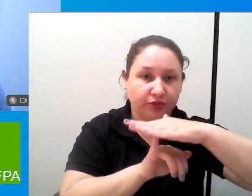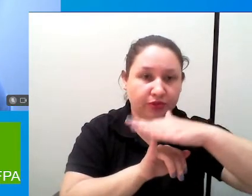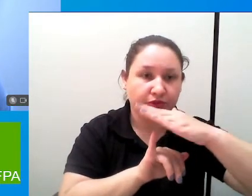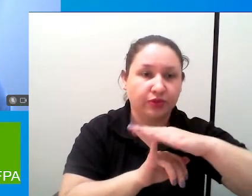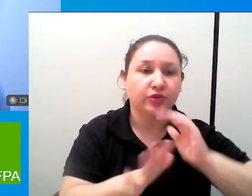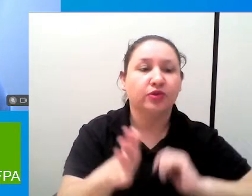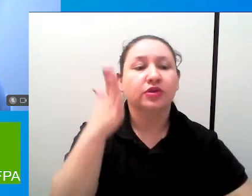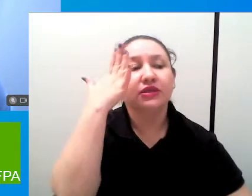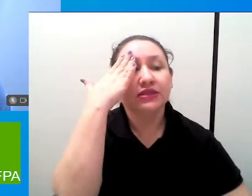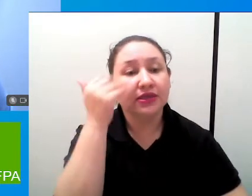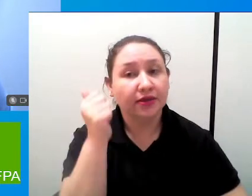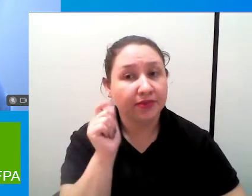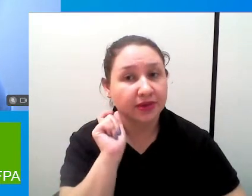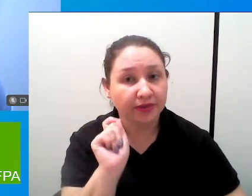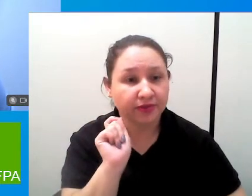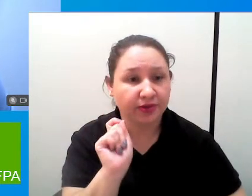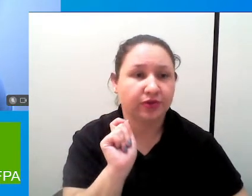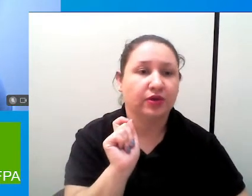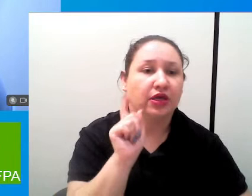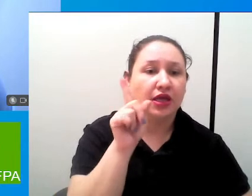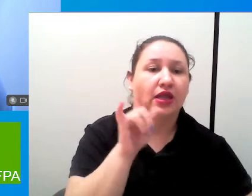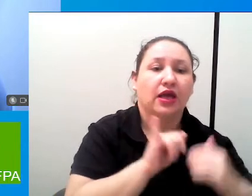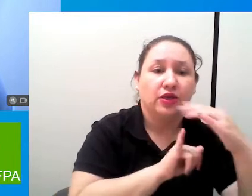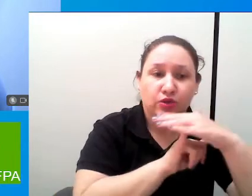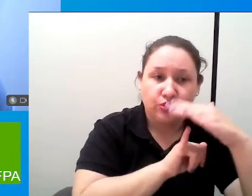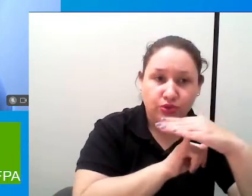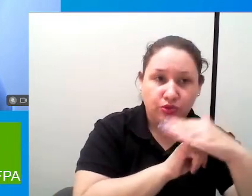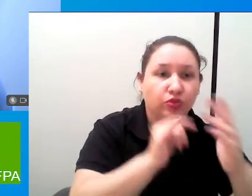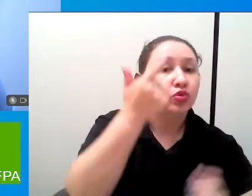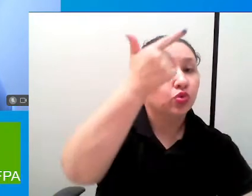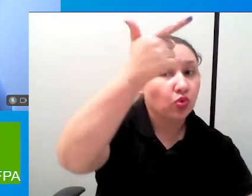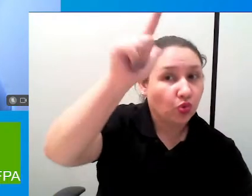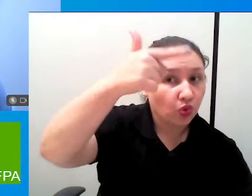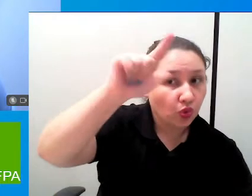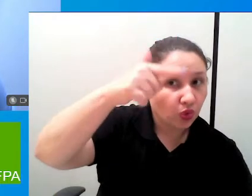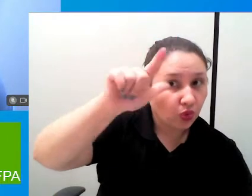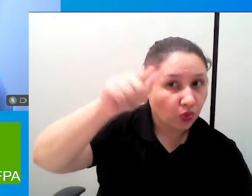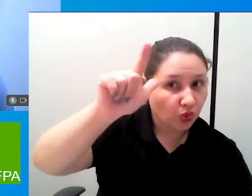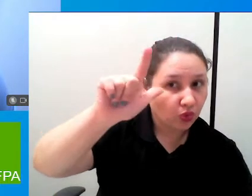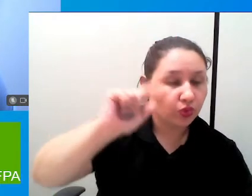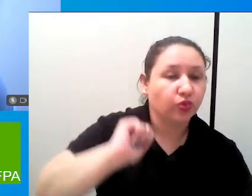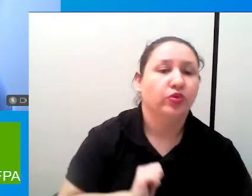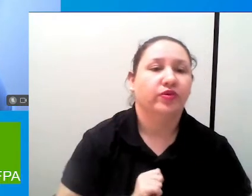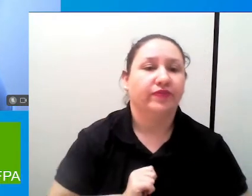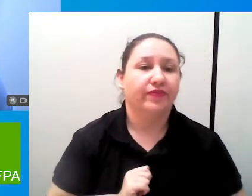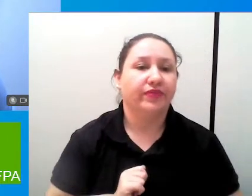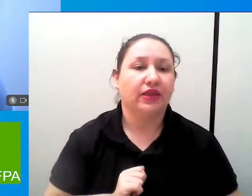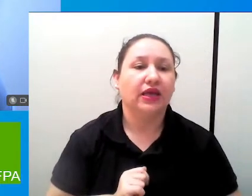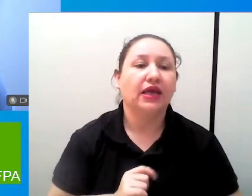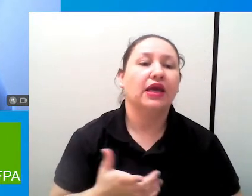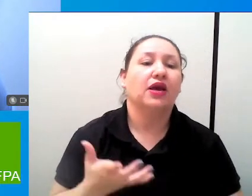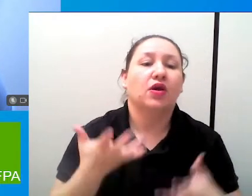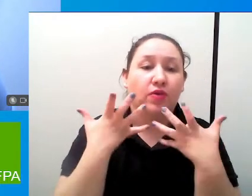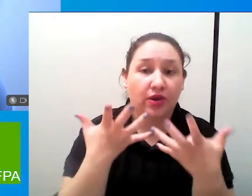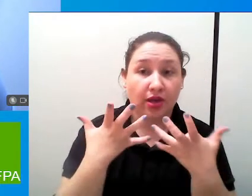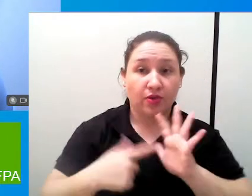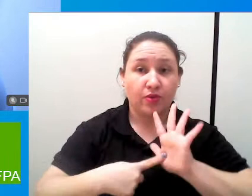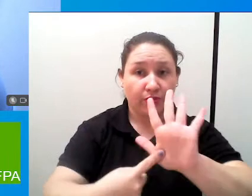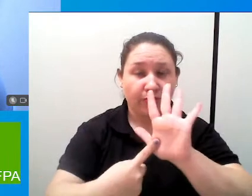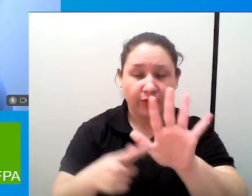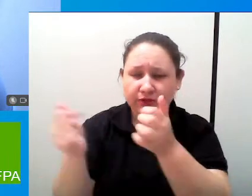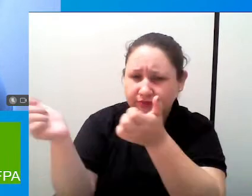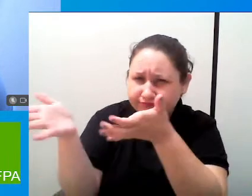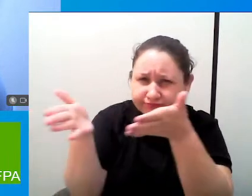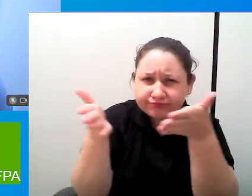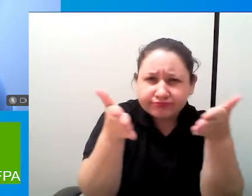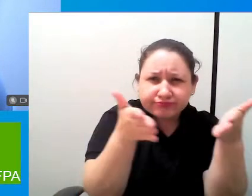teremos experiências, por exemplo, de Itaituba e de Brejo, eu poderia até ser repetitivo. Então, eu vou repassar essa apresentação,